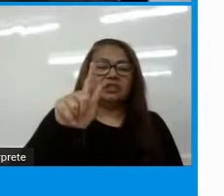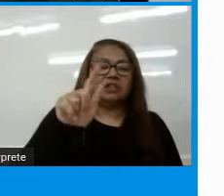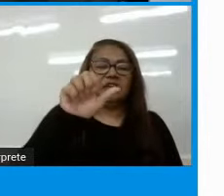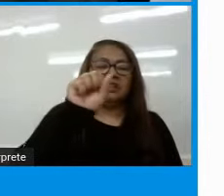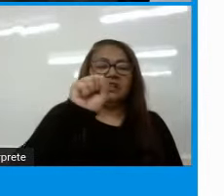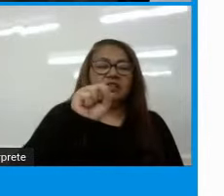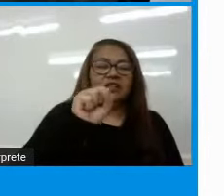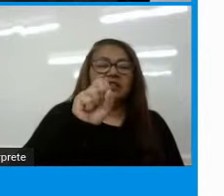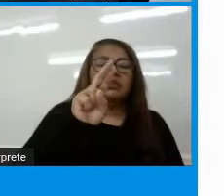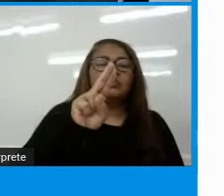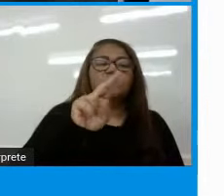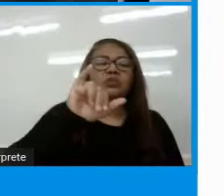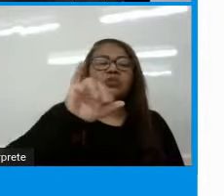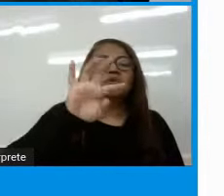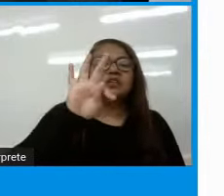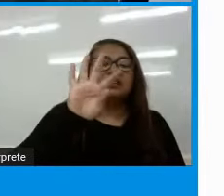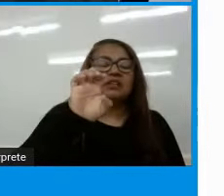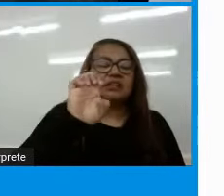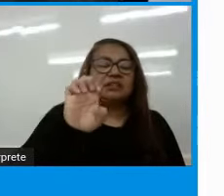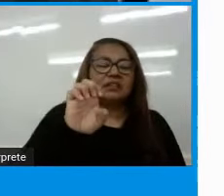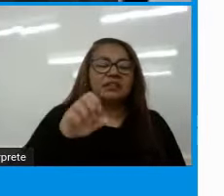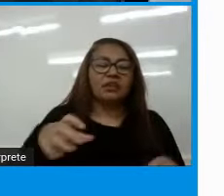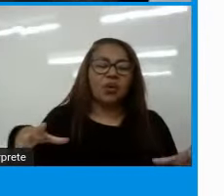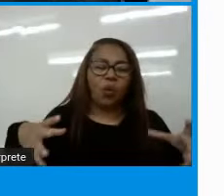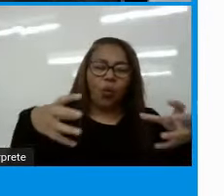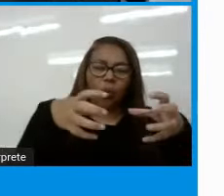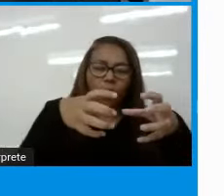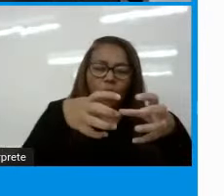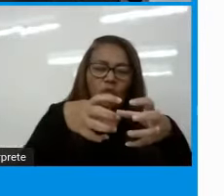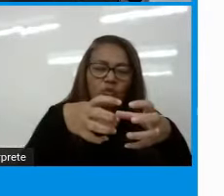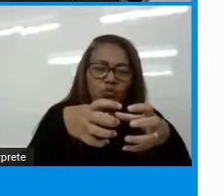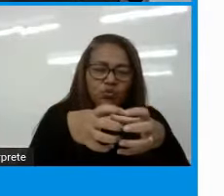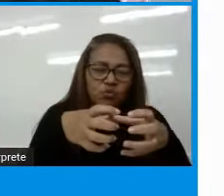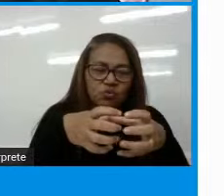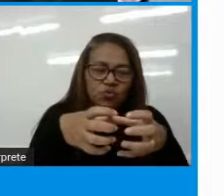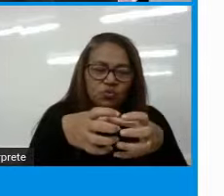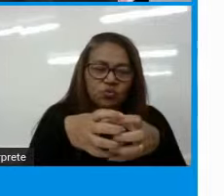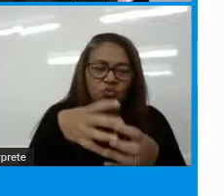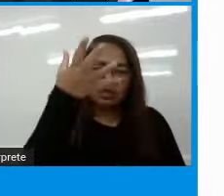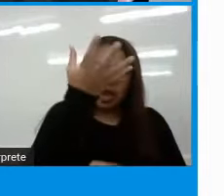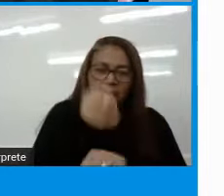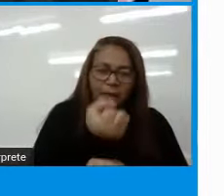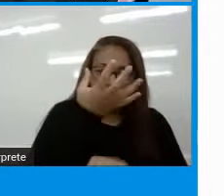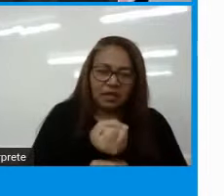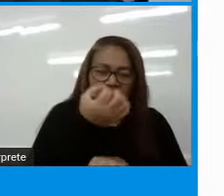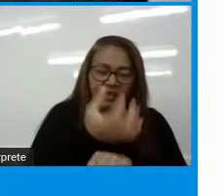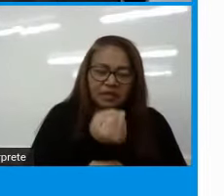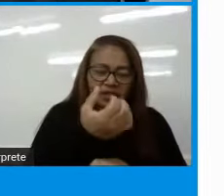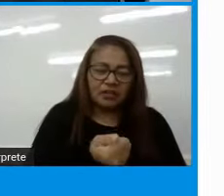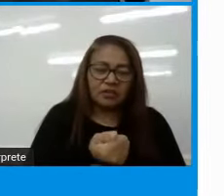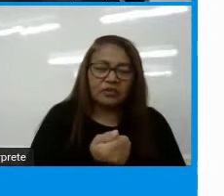Suite é um conjunto de aplicativos que a Google disponibiliza, né,